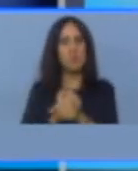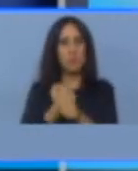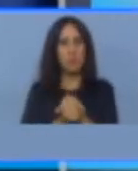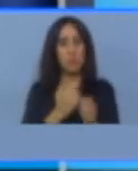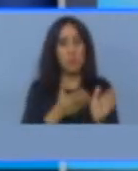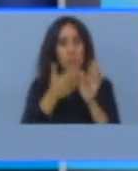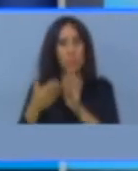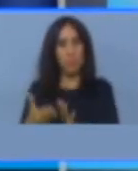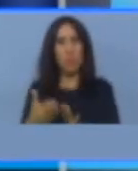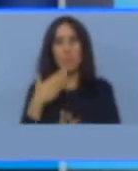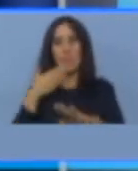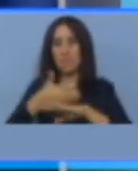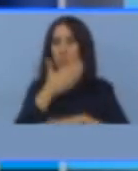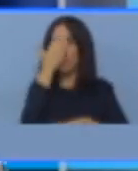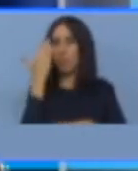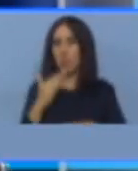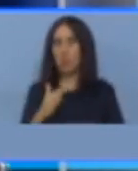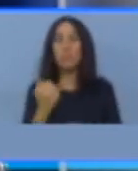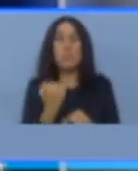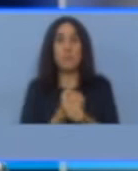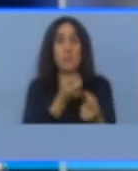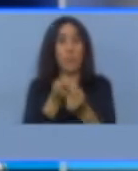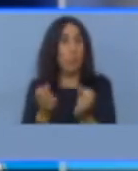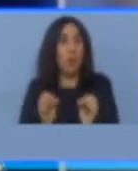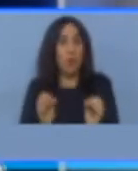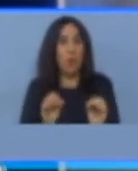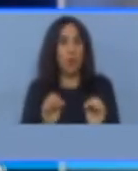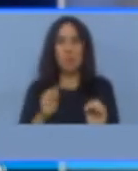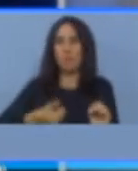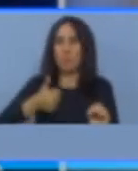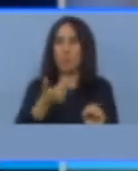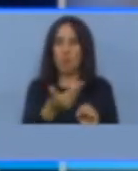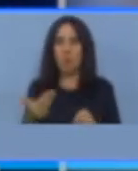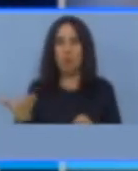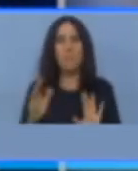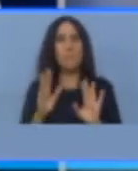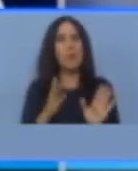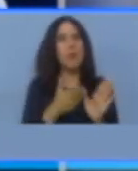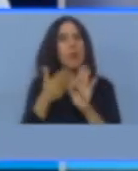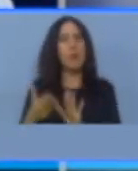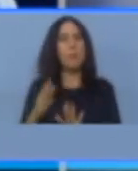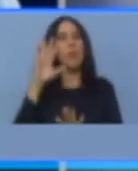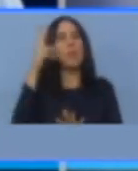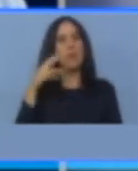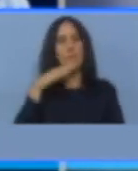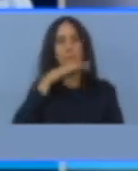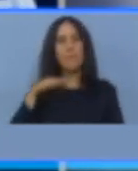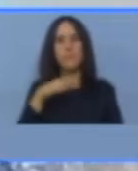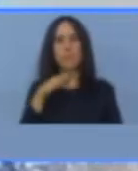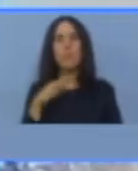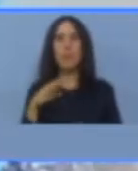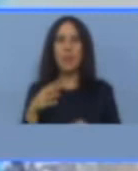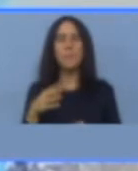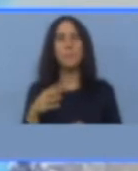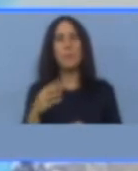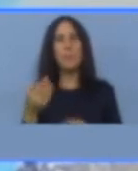poder haver uma dificuldade de acesso, por não haver um serviço perto, que é fundamental que haja, mas pode também existir da parte da família um adiar